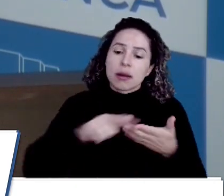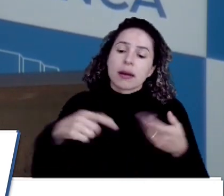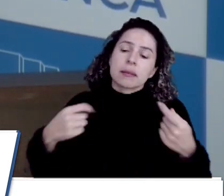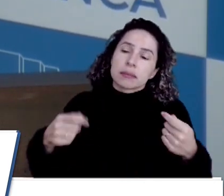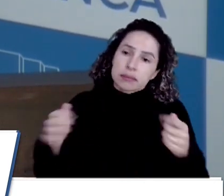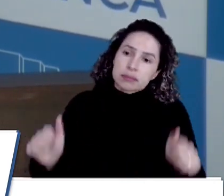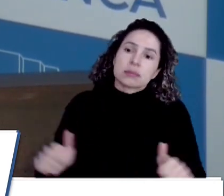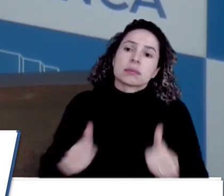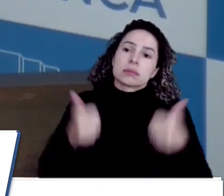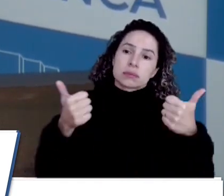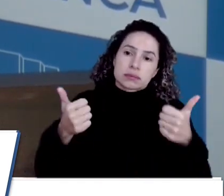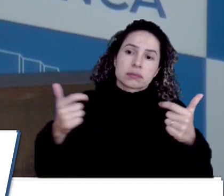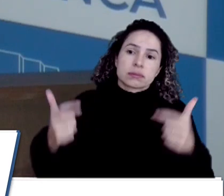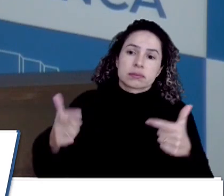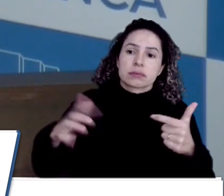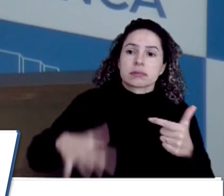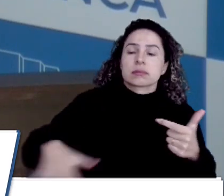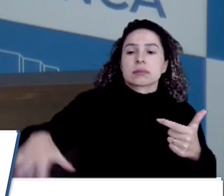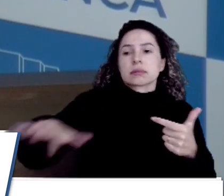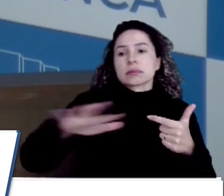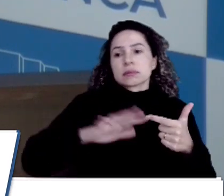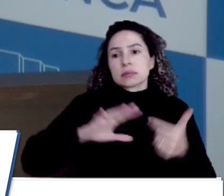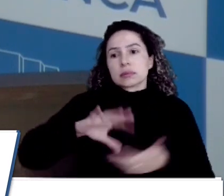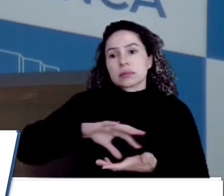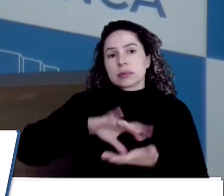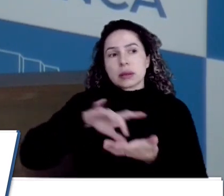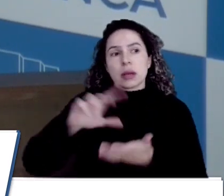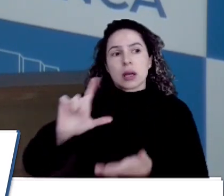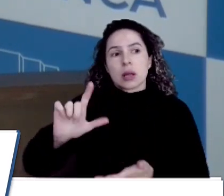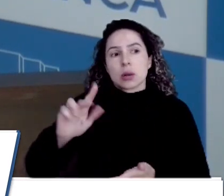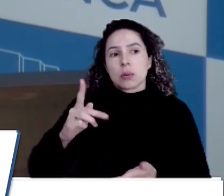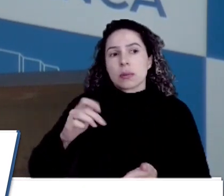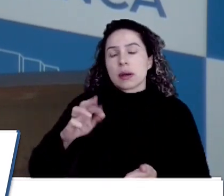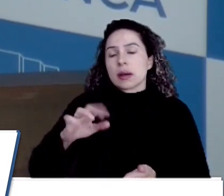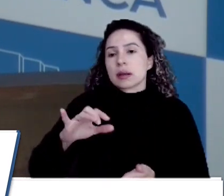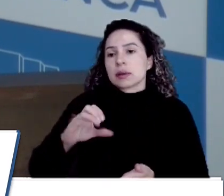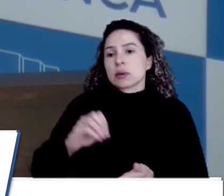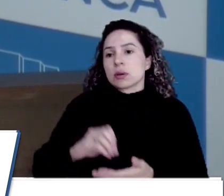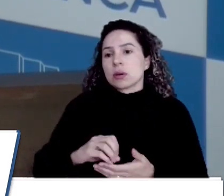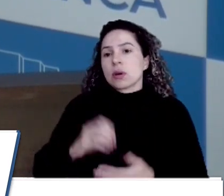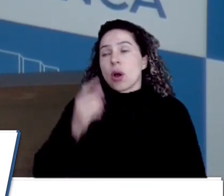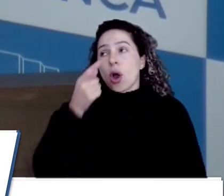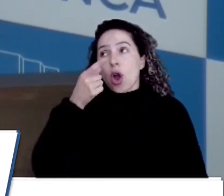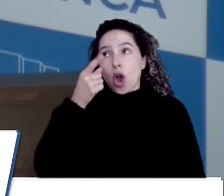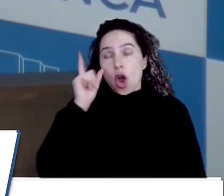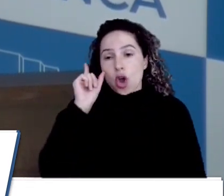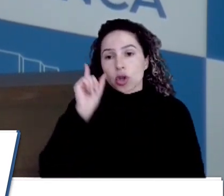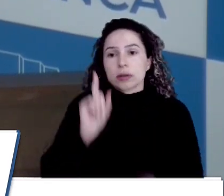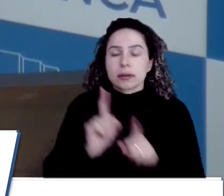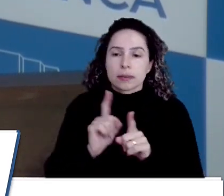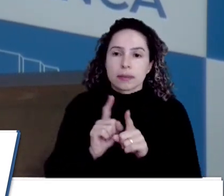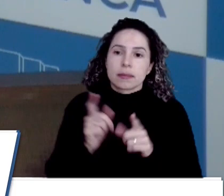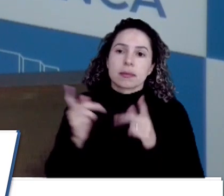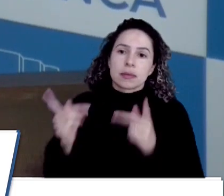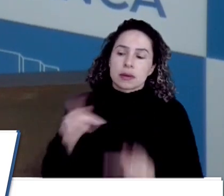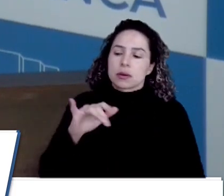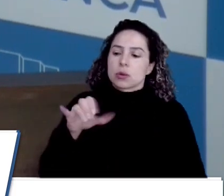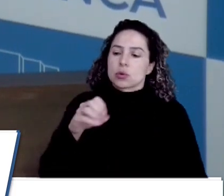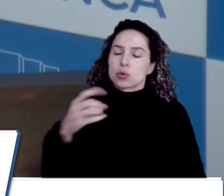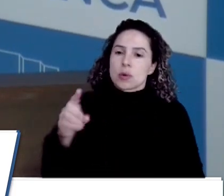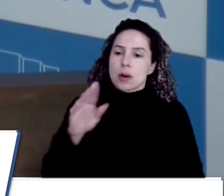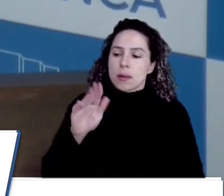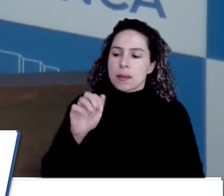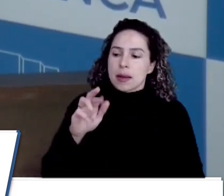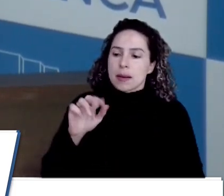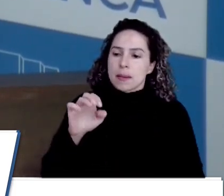ali na Praça Lupercio Taveira. E ontem eu fui lá no João Berbel a respeito do Hospital da